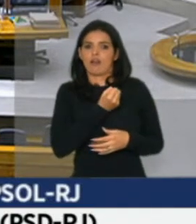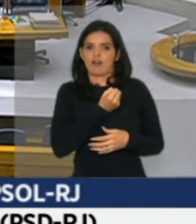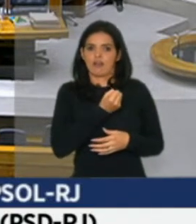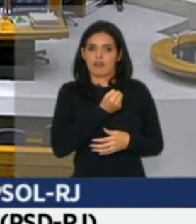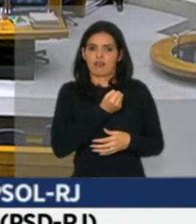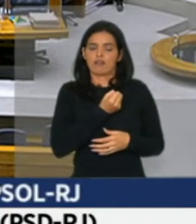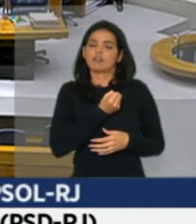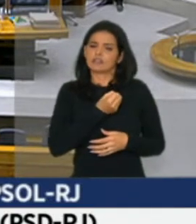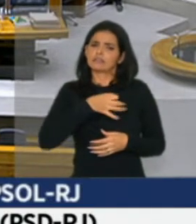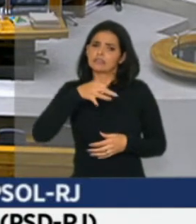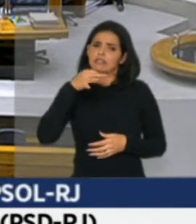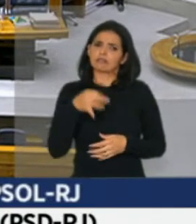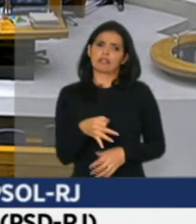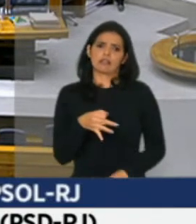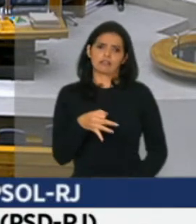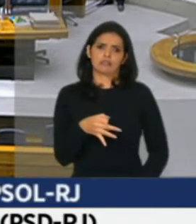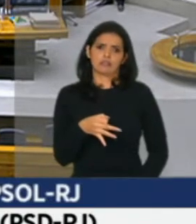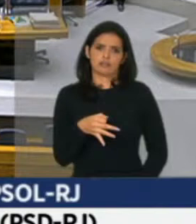dúvida disso,